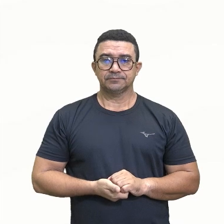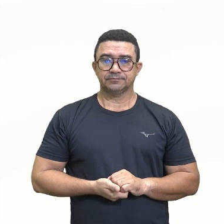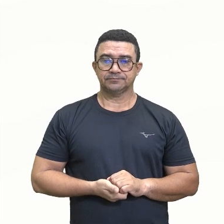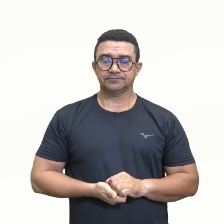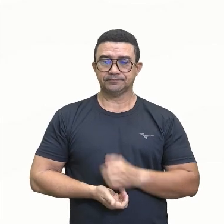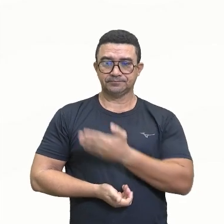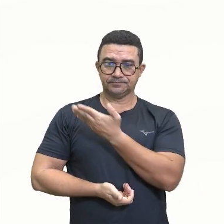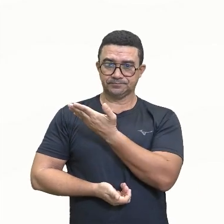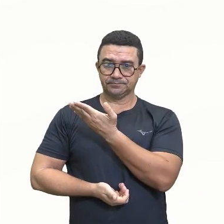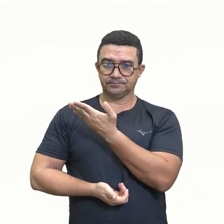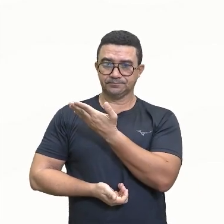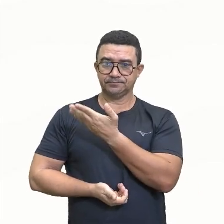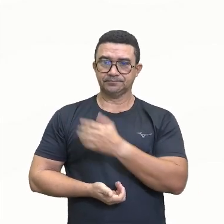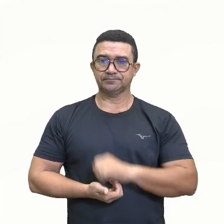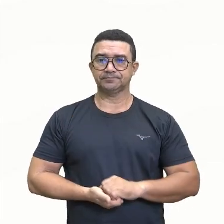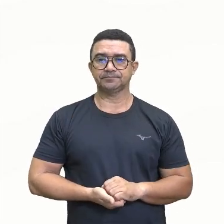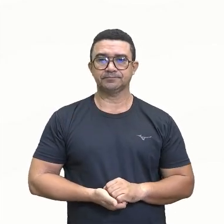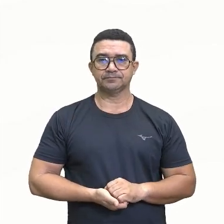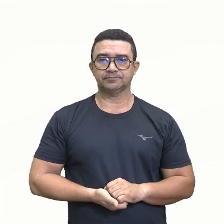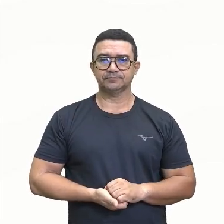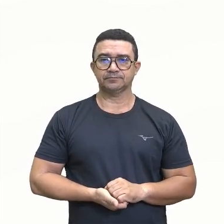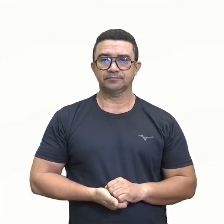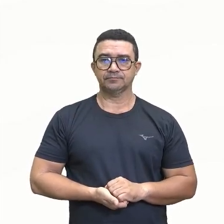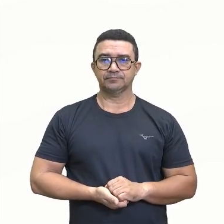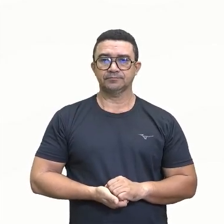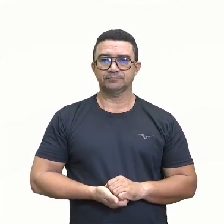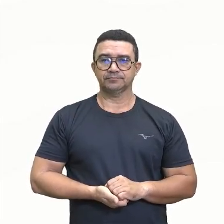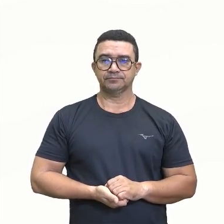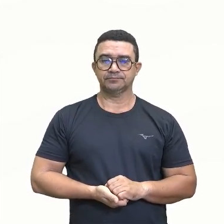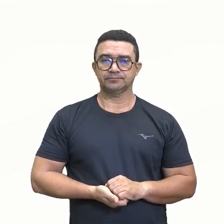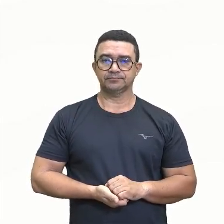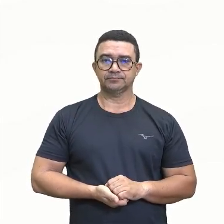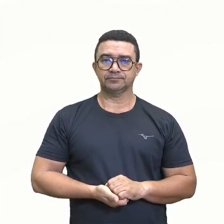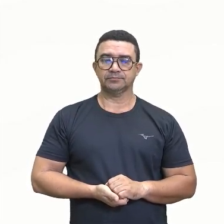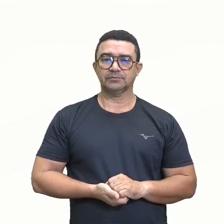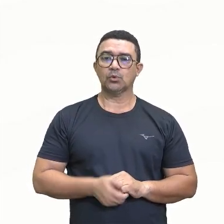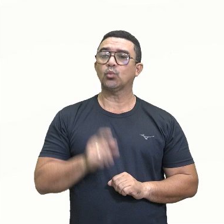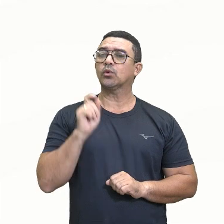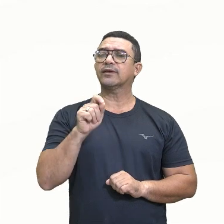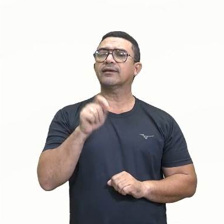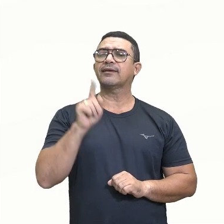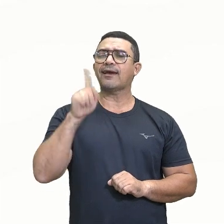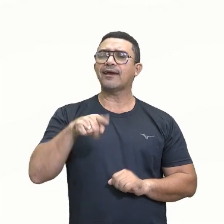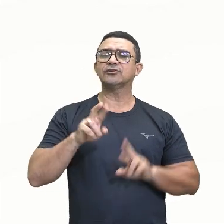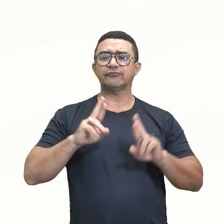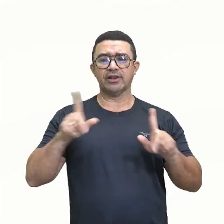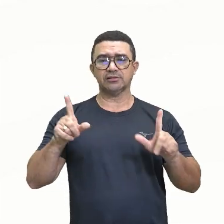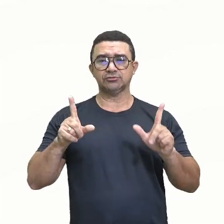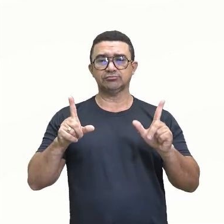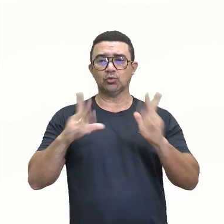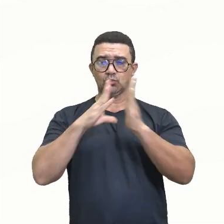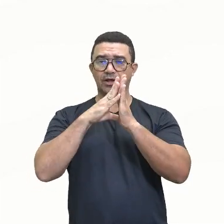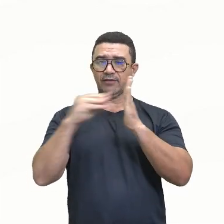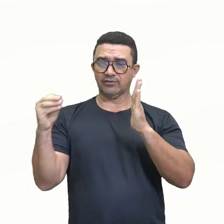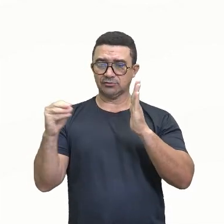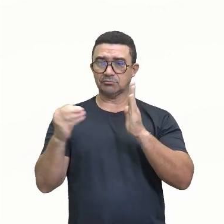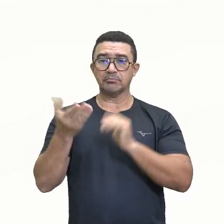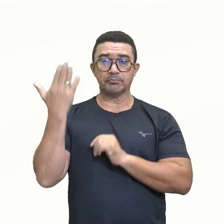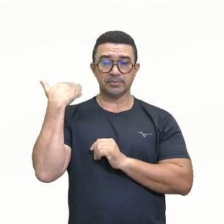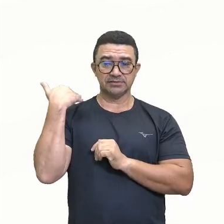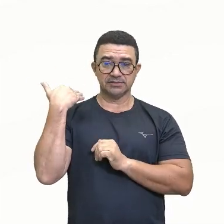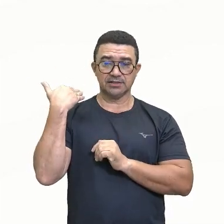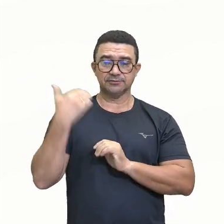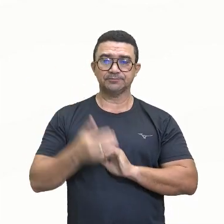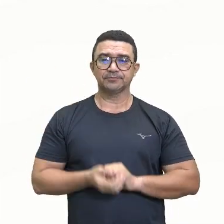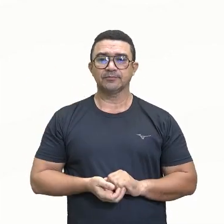vamos à nossa cartela. Nós temos aqui que o que difere, que na expressão que nós vimos